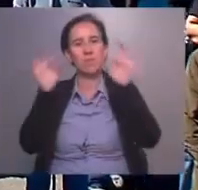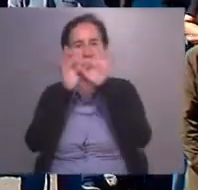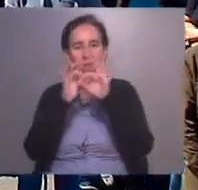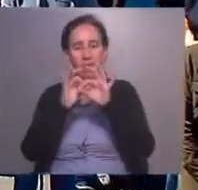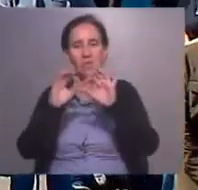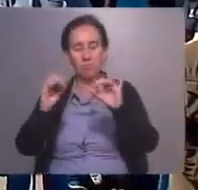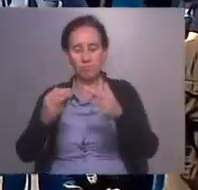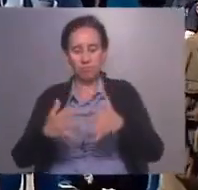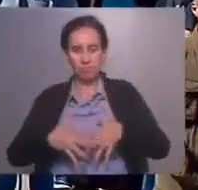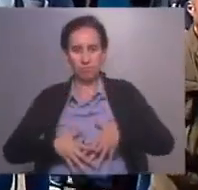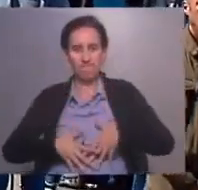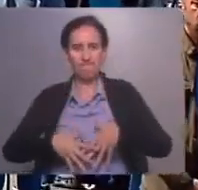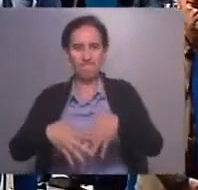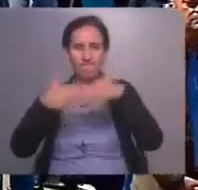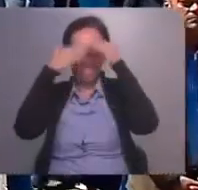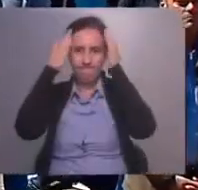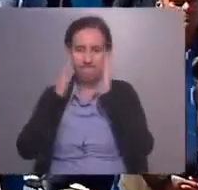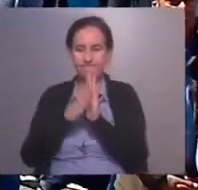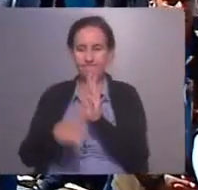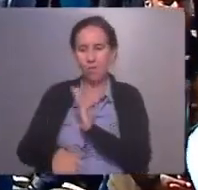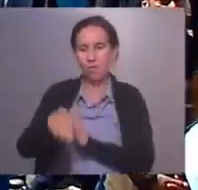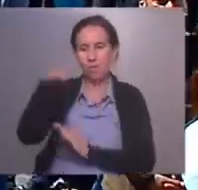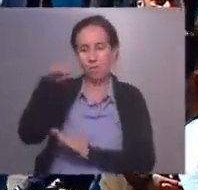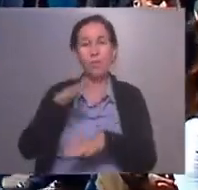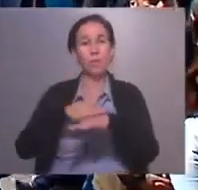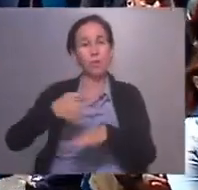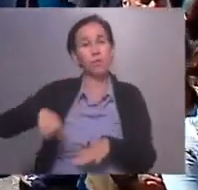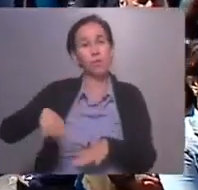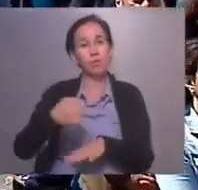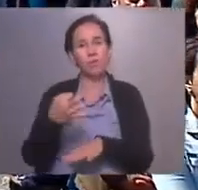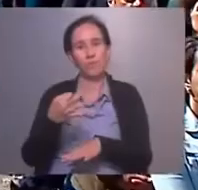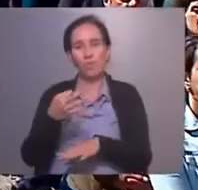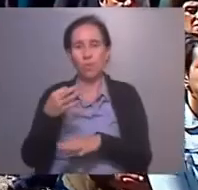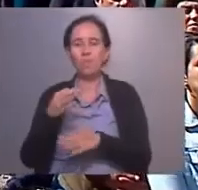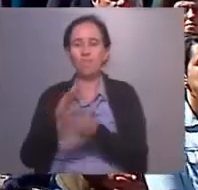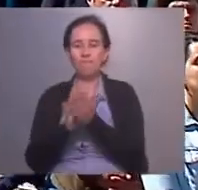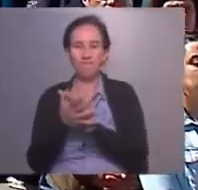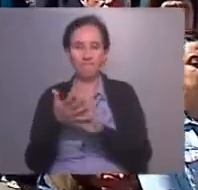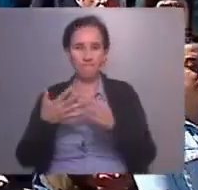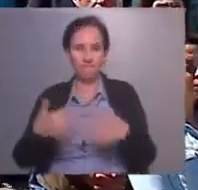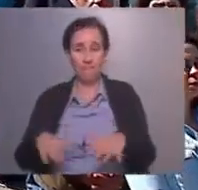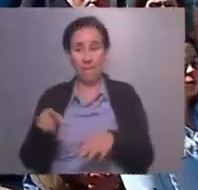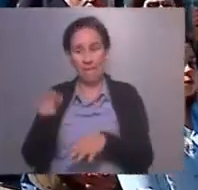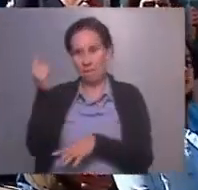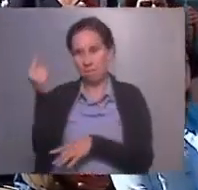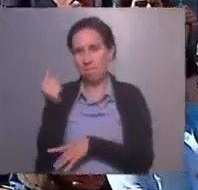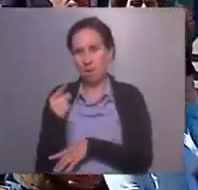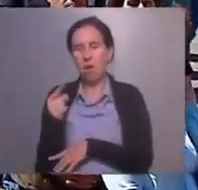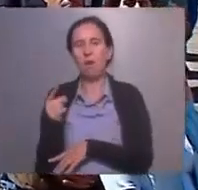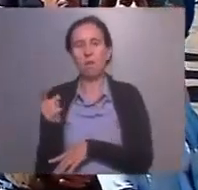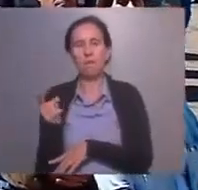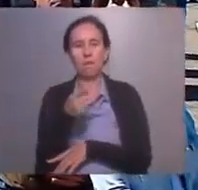no seio da Virgem Maria e se fez homem. Também por nós foi crucificado, sob Pôncio